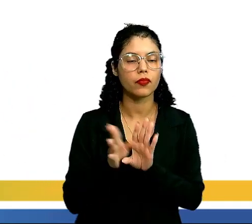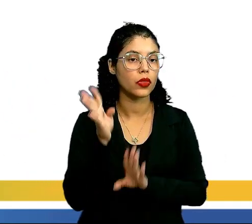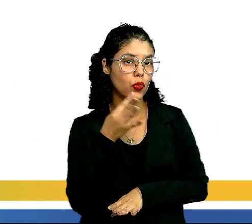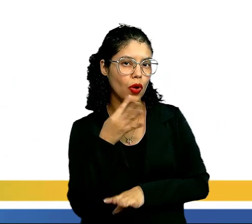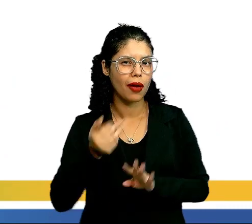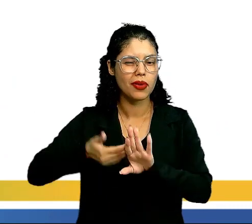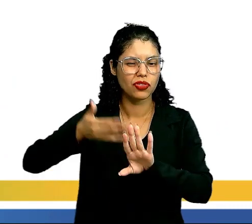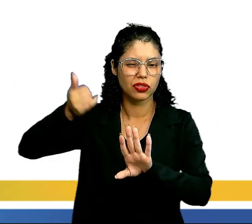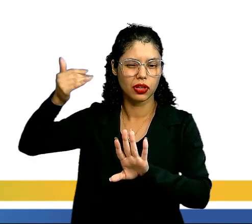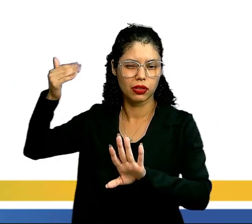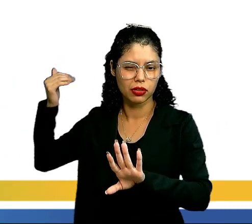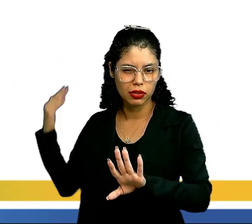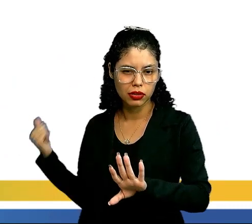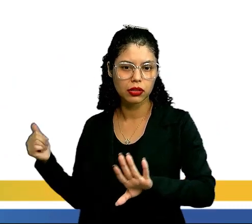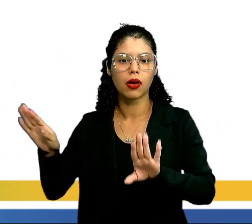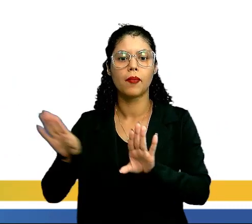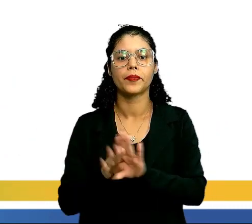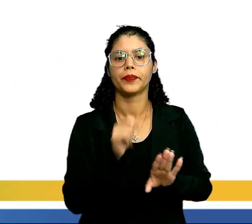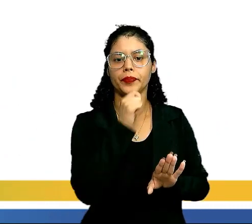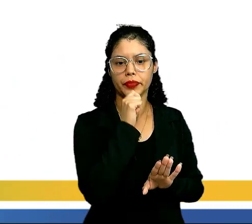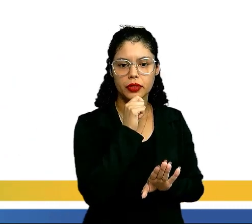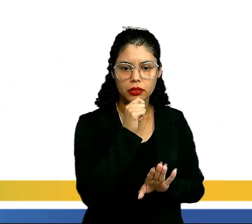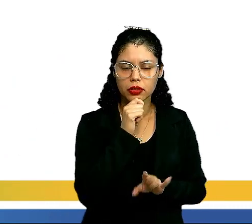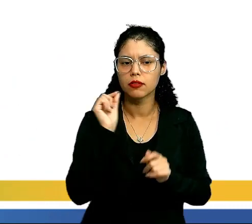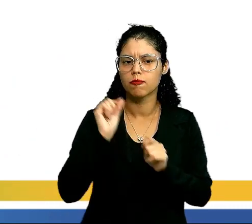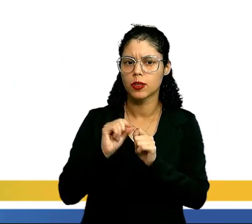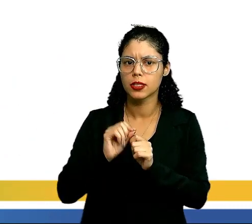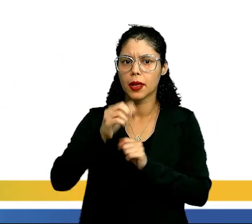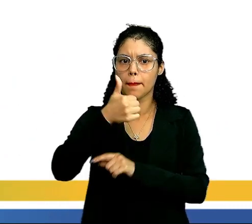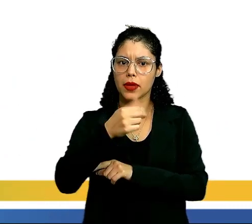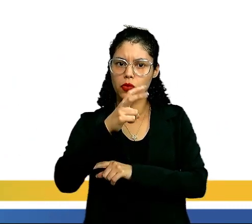bastante antiga. Ela foi elaborada em